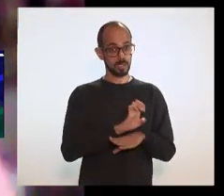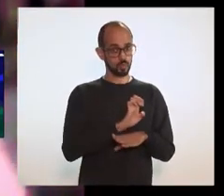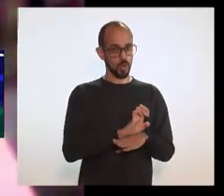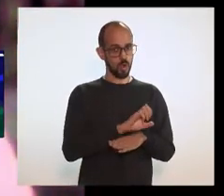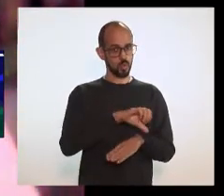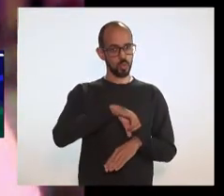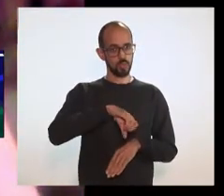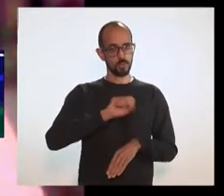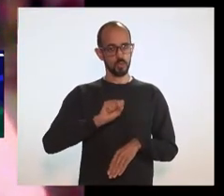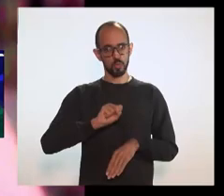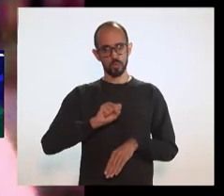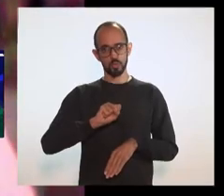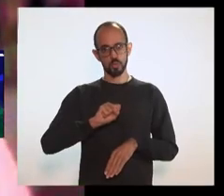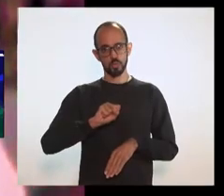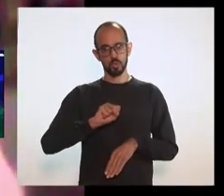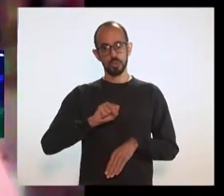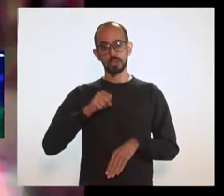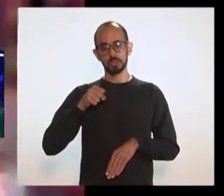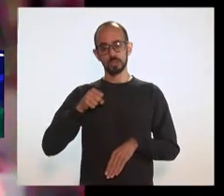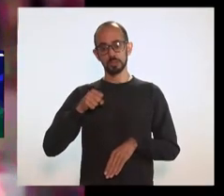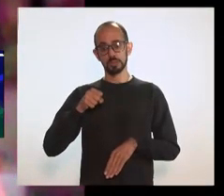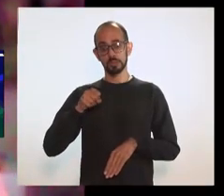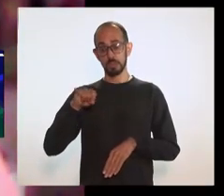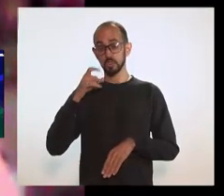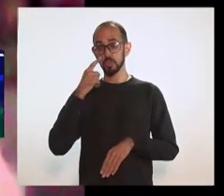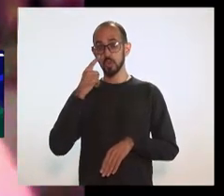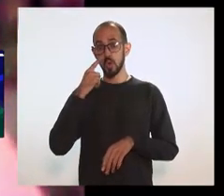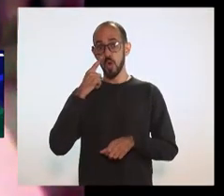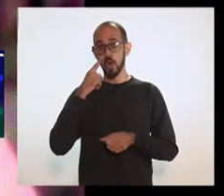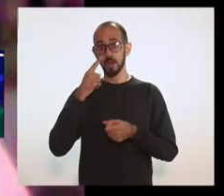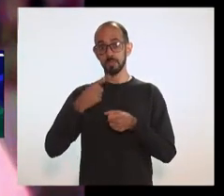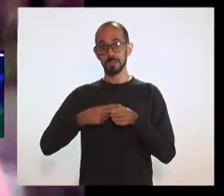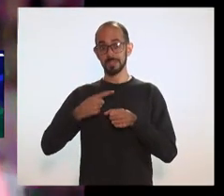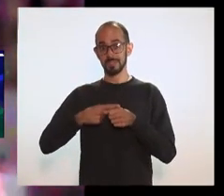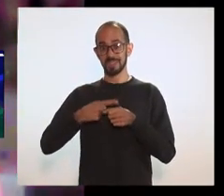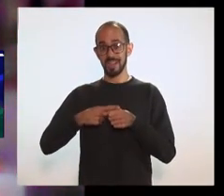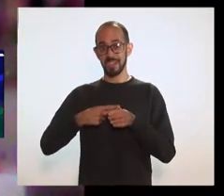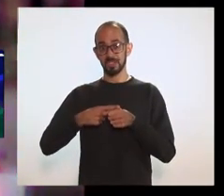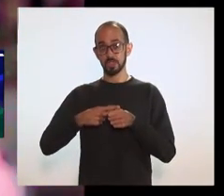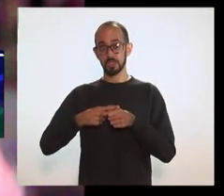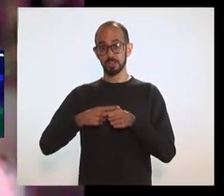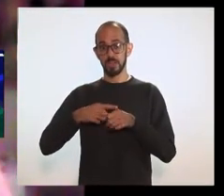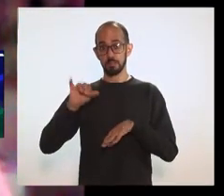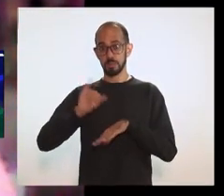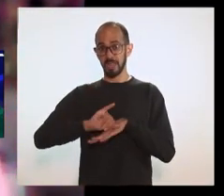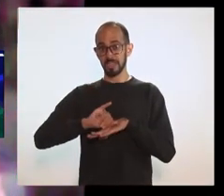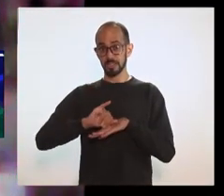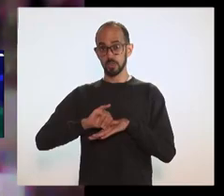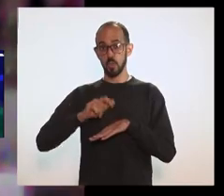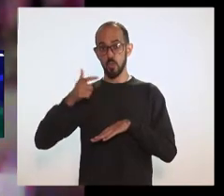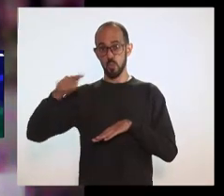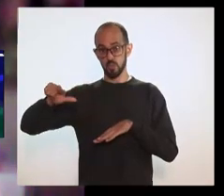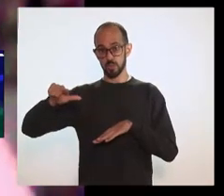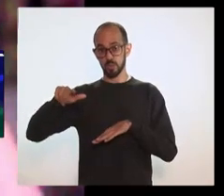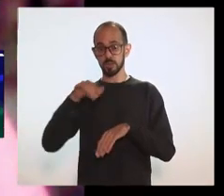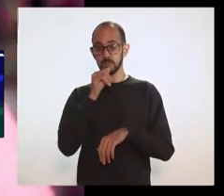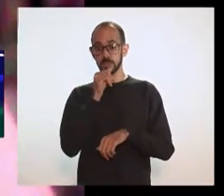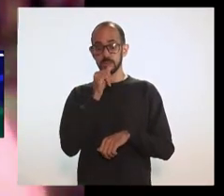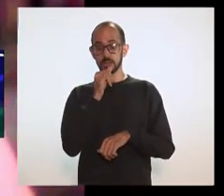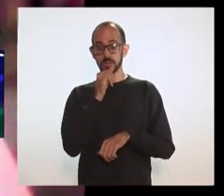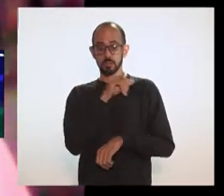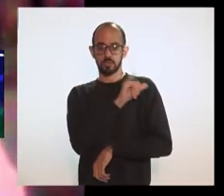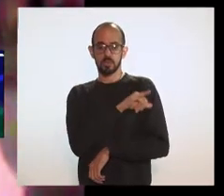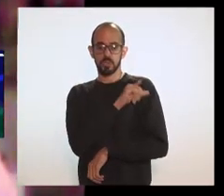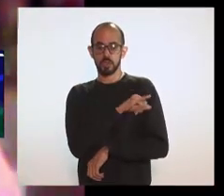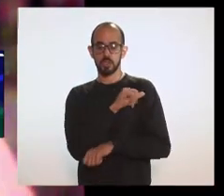se a gente olha para as maiores cidades do Estado, onde a situação já está mais crítica, como, por exemplo, a cidade do Rio de Janeiro e a cidade do